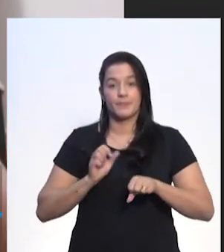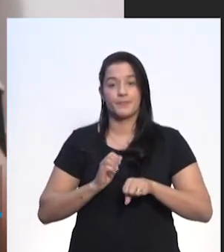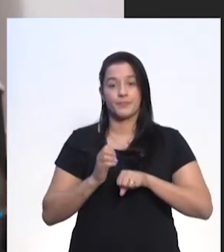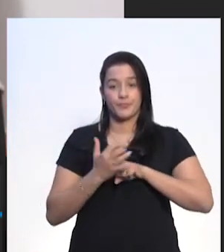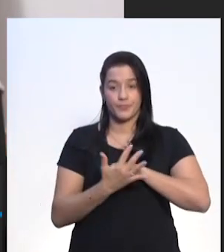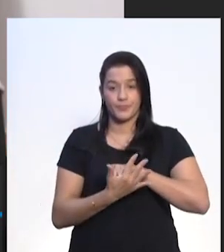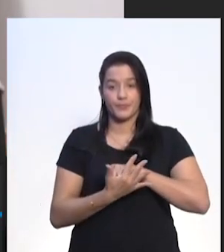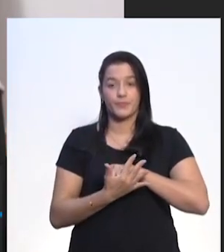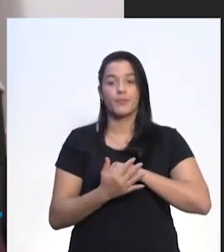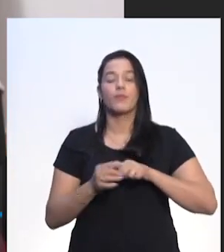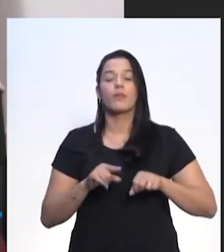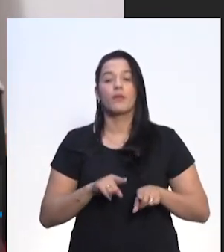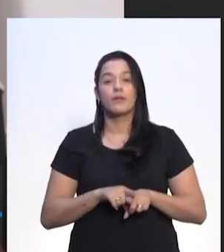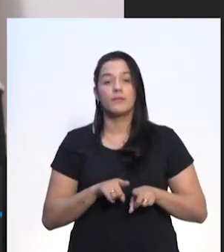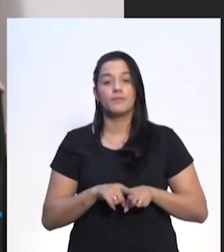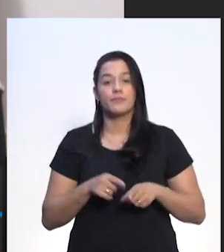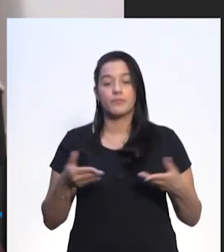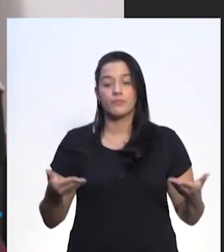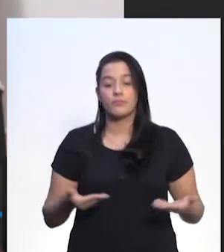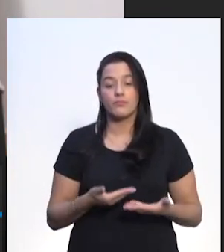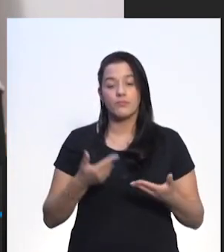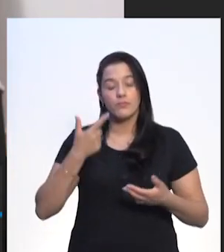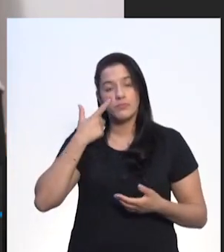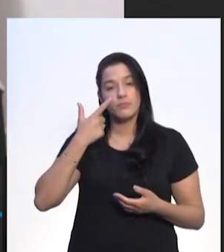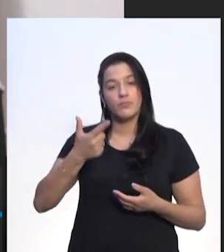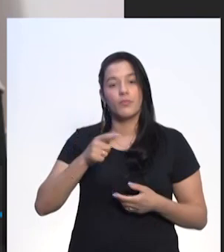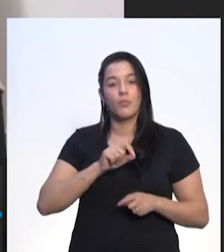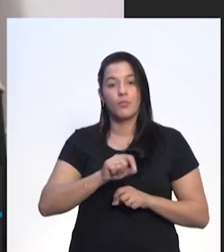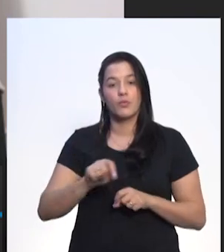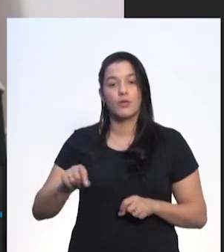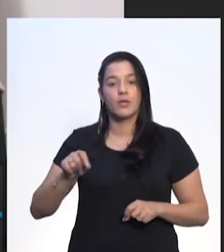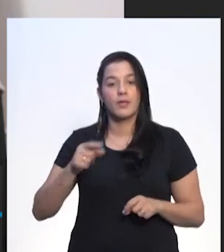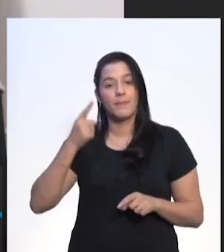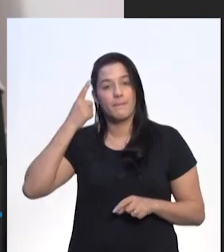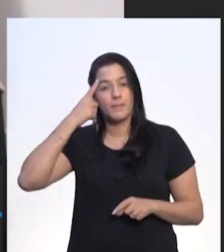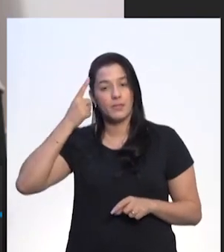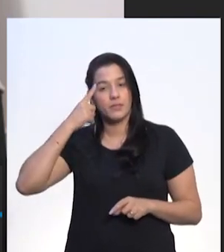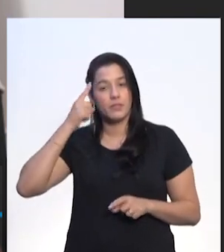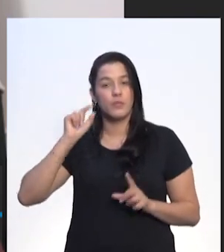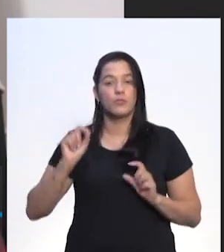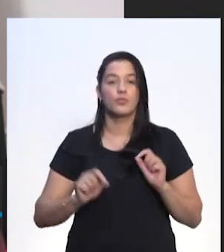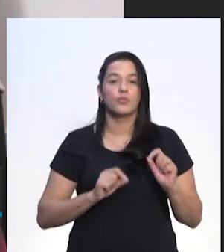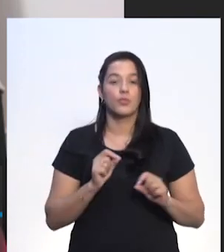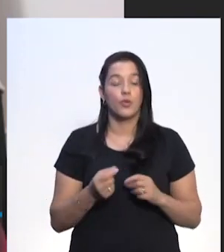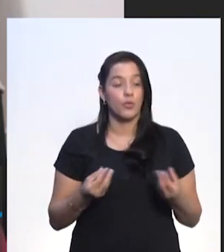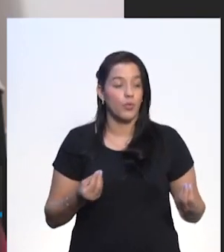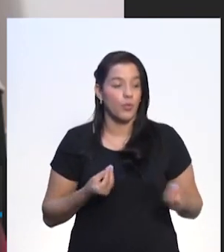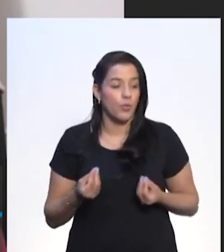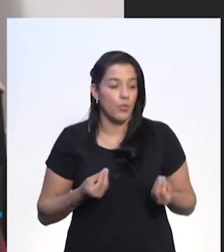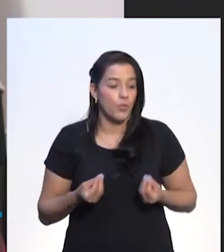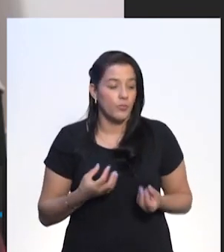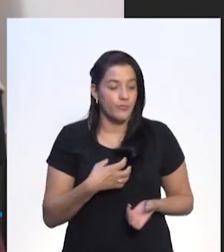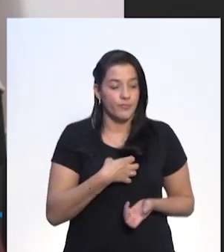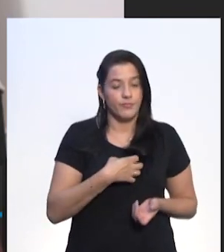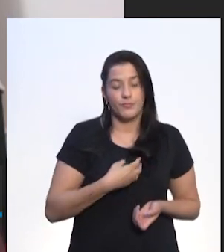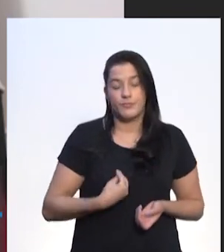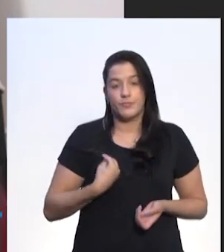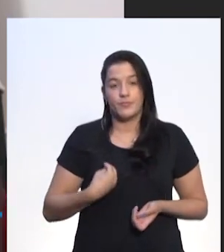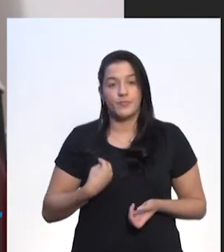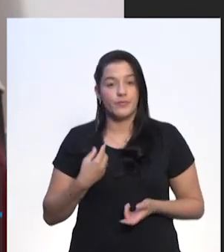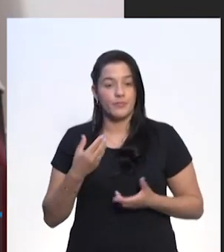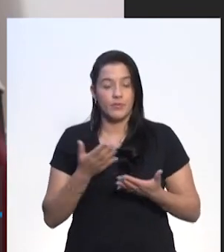gente também enfrenta isso e a gente pensa e como a gente lida com essa situação de